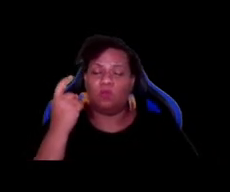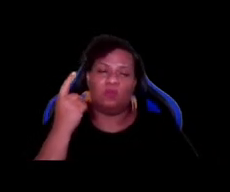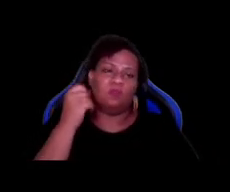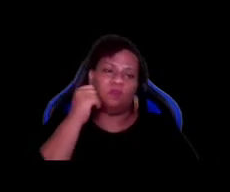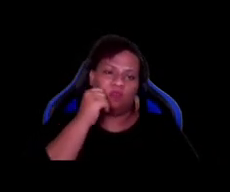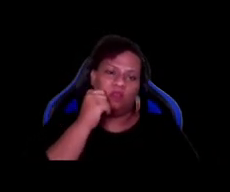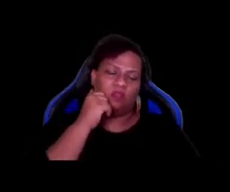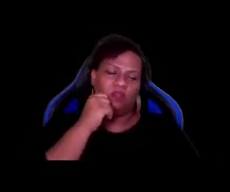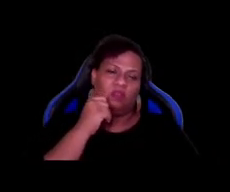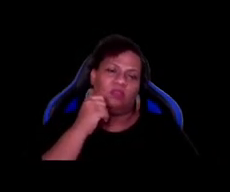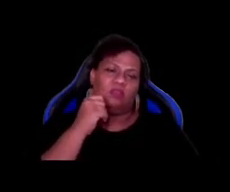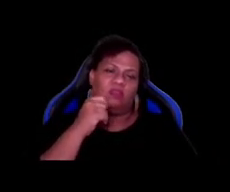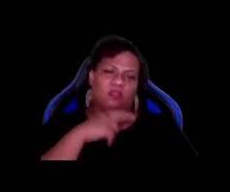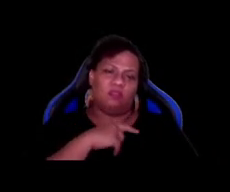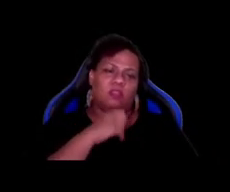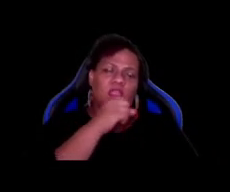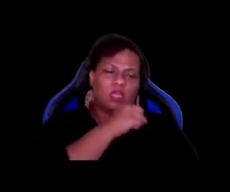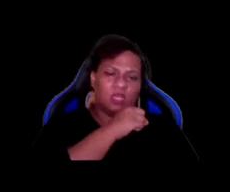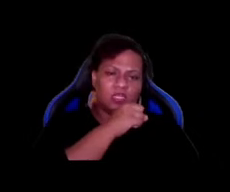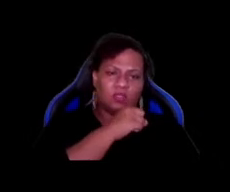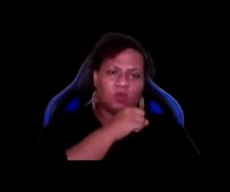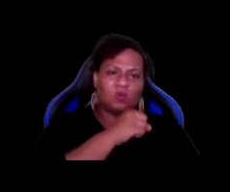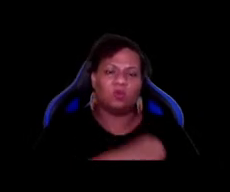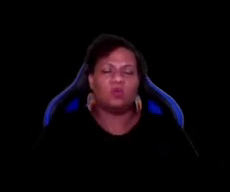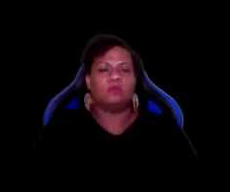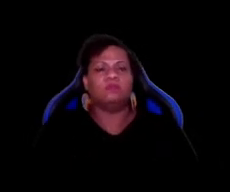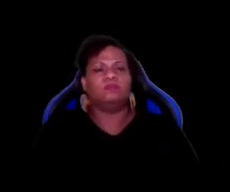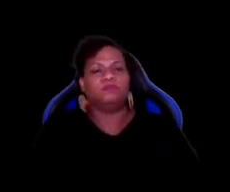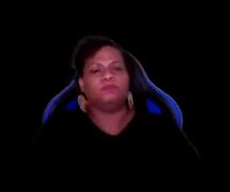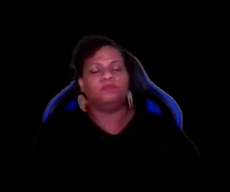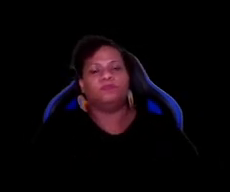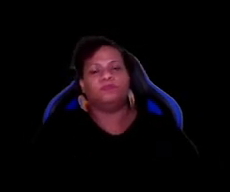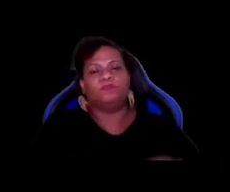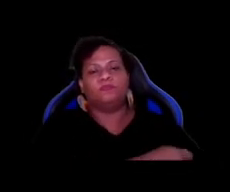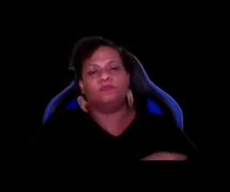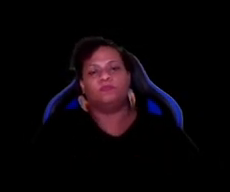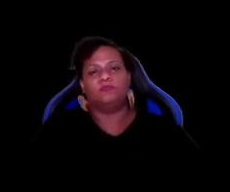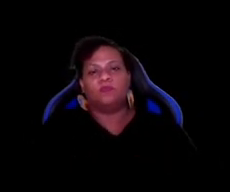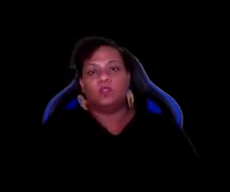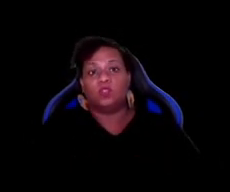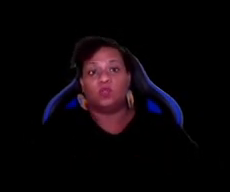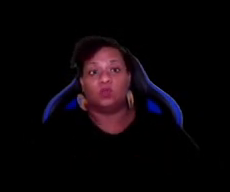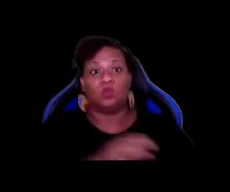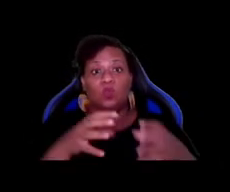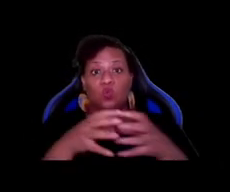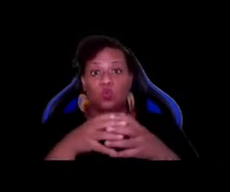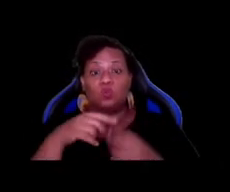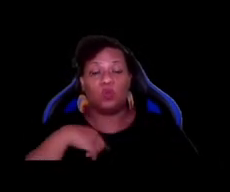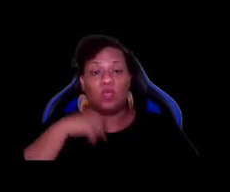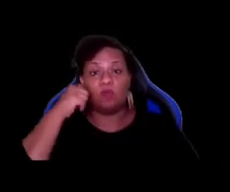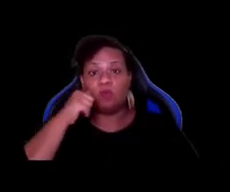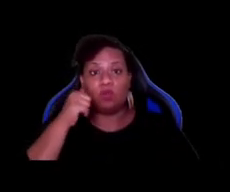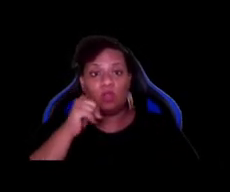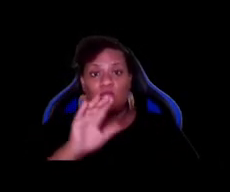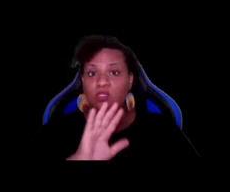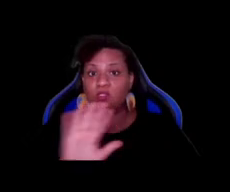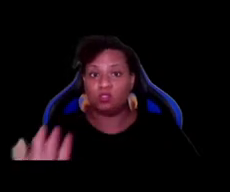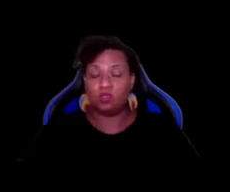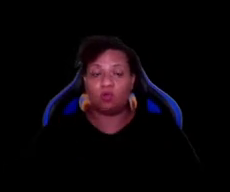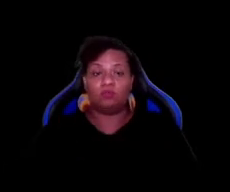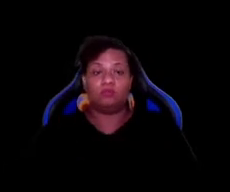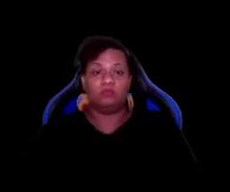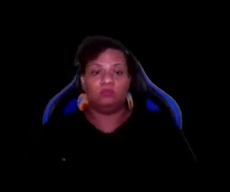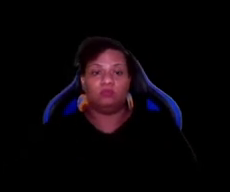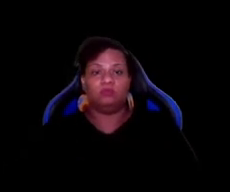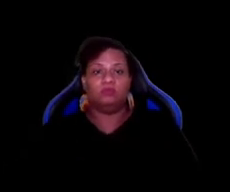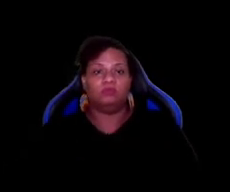A cantora, né? E a banda mesmo só tinha eu de mulher, mas eu botava a rapaziada